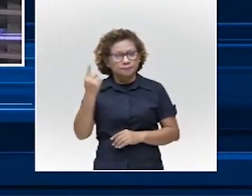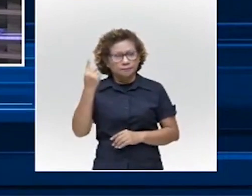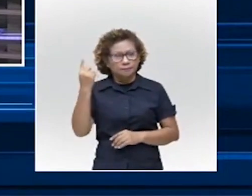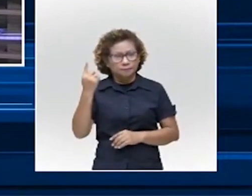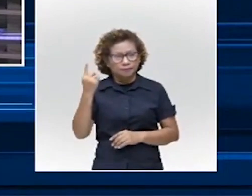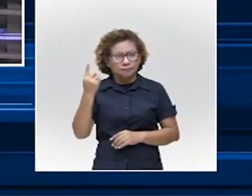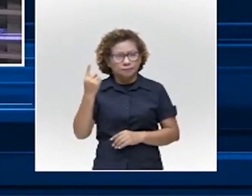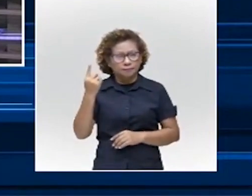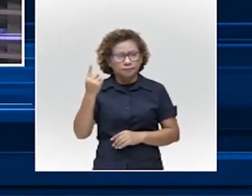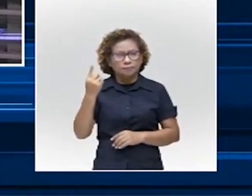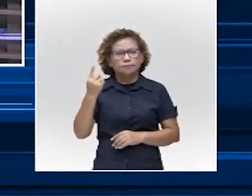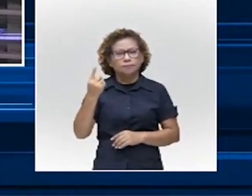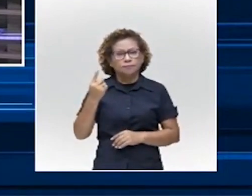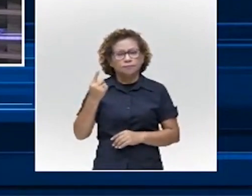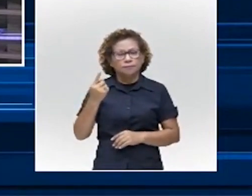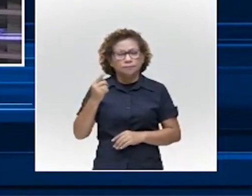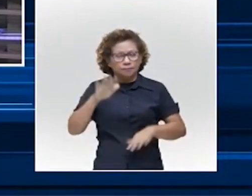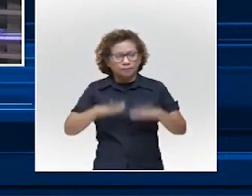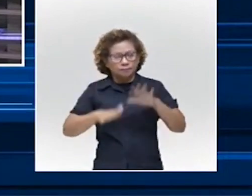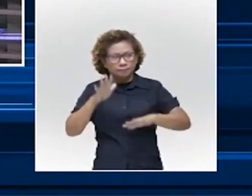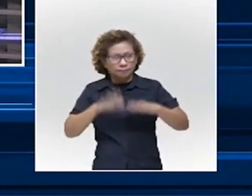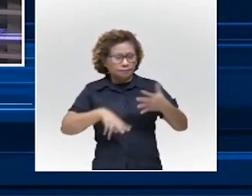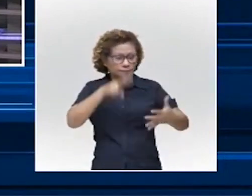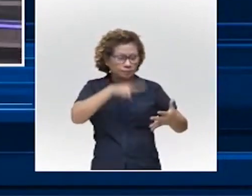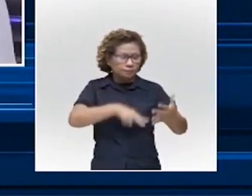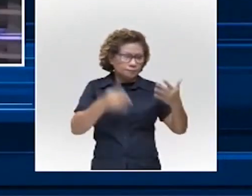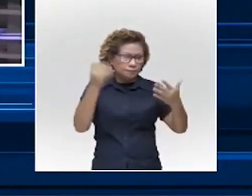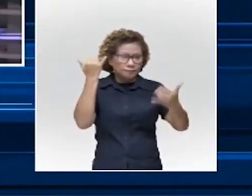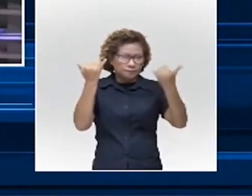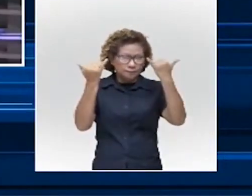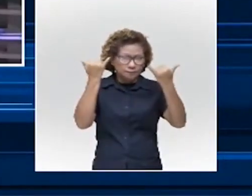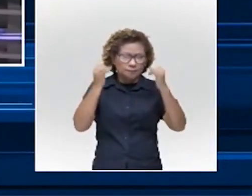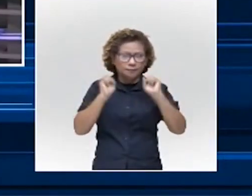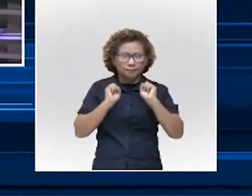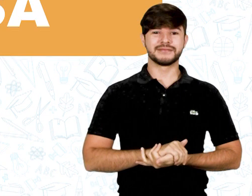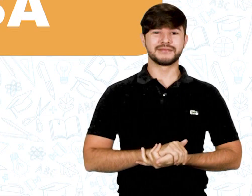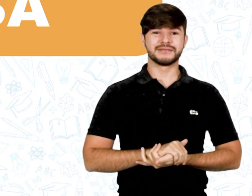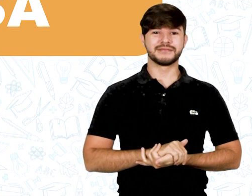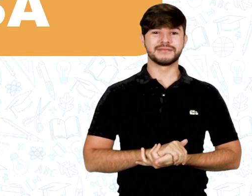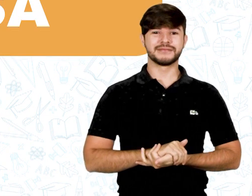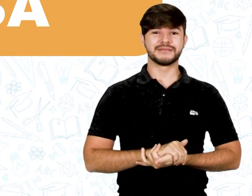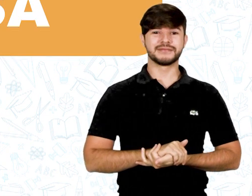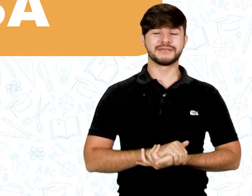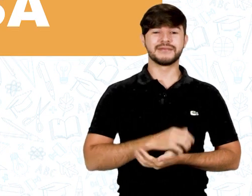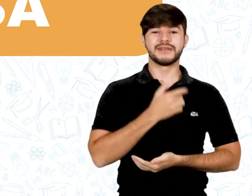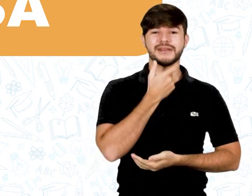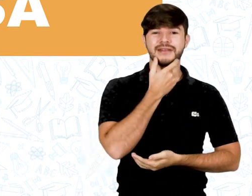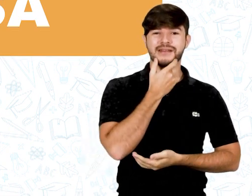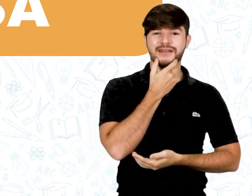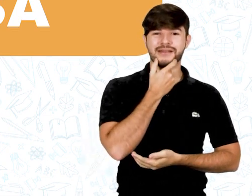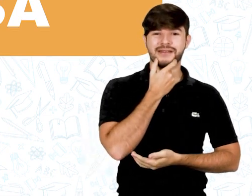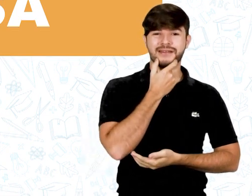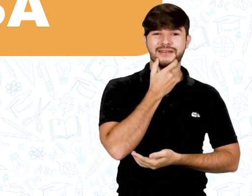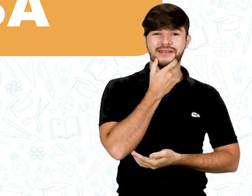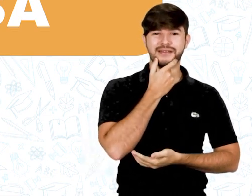oblíqua ou a parte que está em diagonal, certo? Vamos aqui, então, continuar.